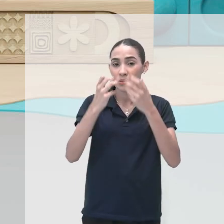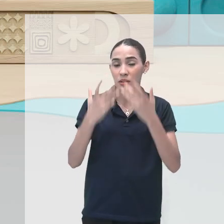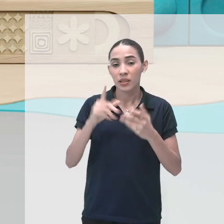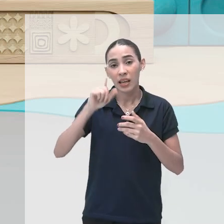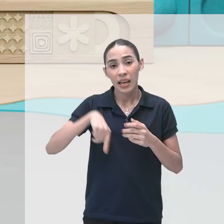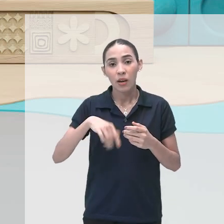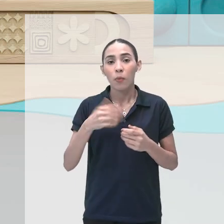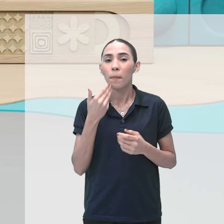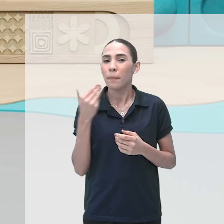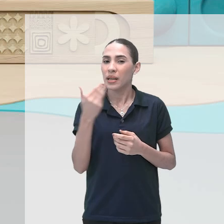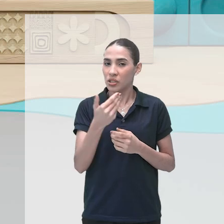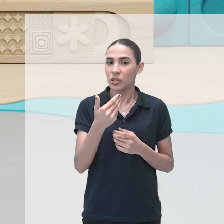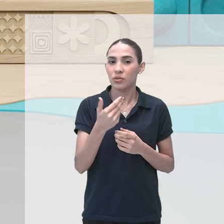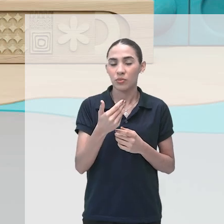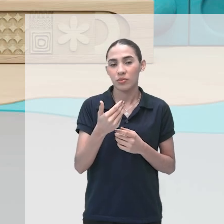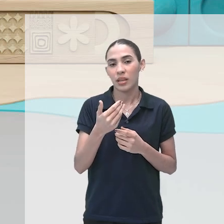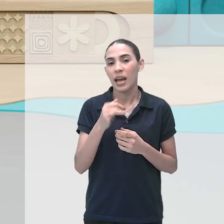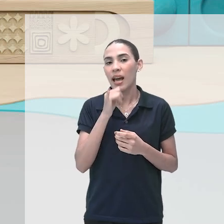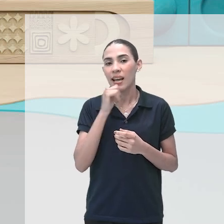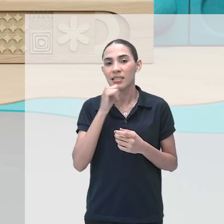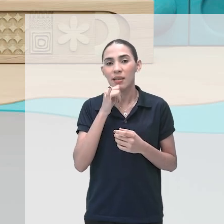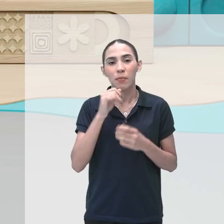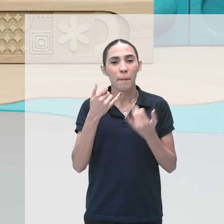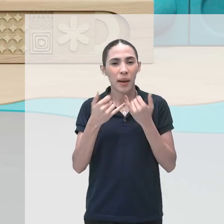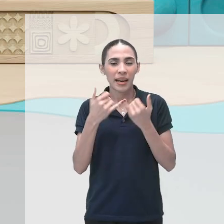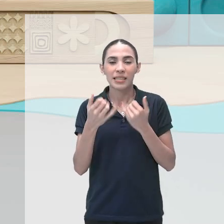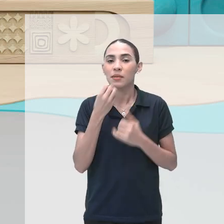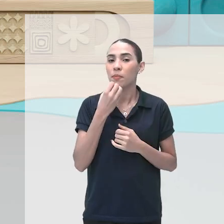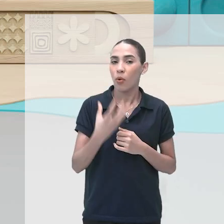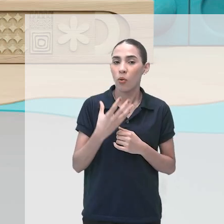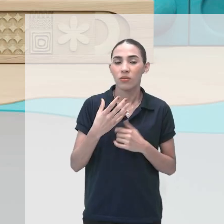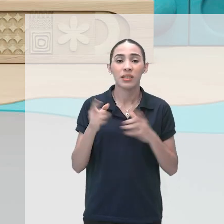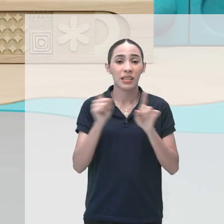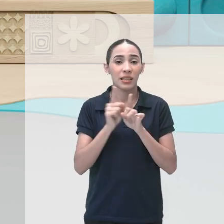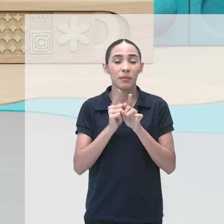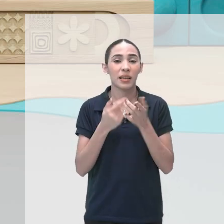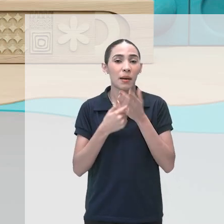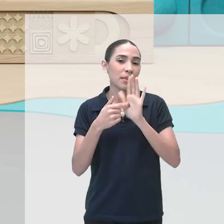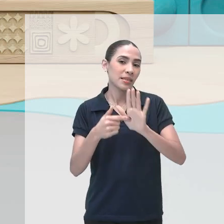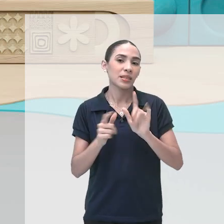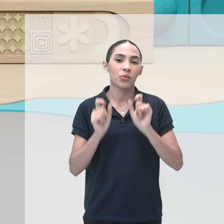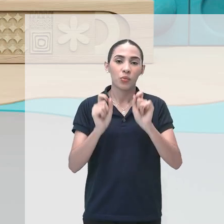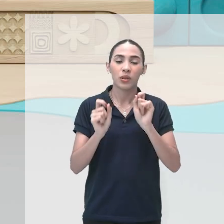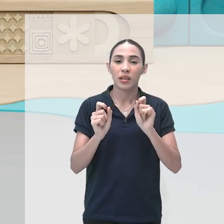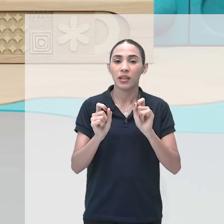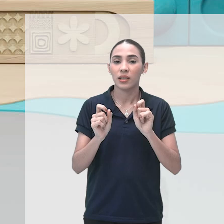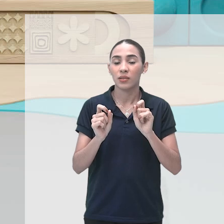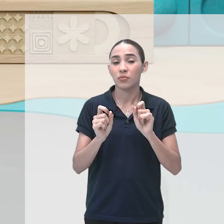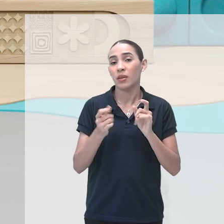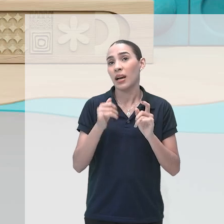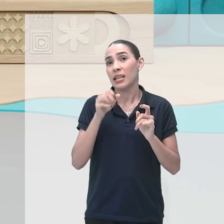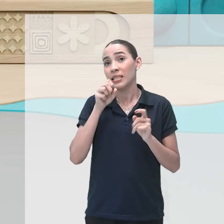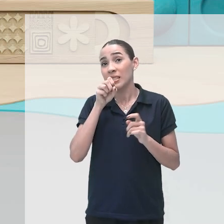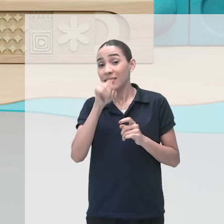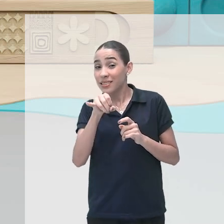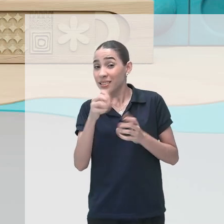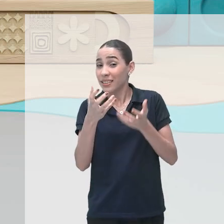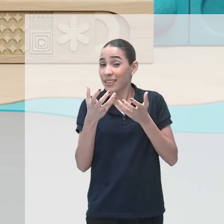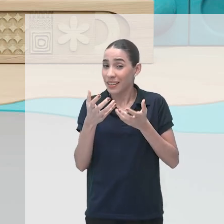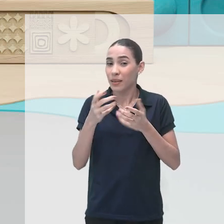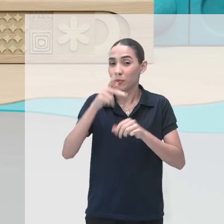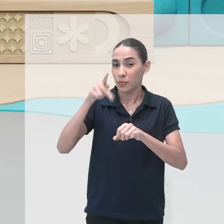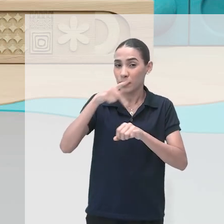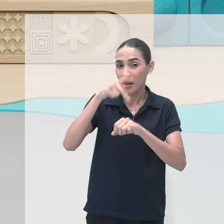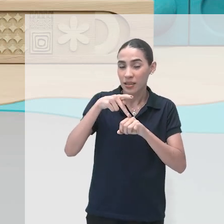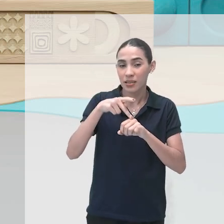uma providência, ou seja, que é algo bom. E ele coloca até uma condição: se queremos